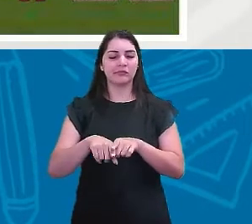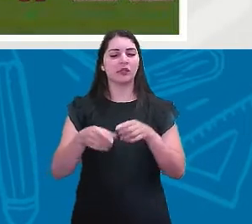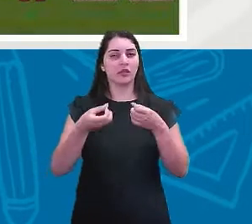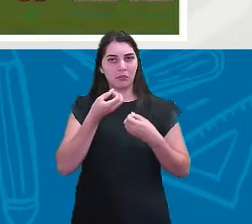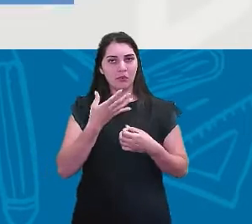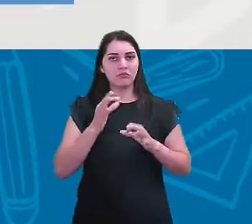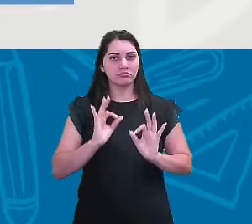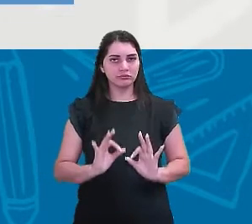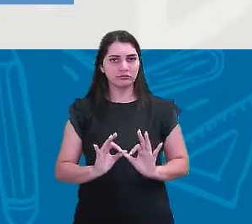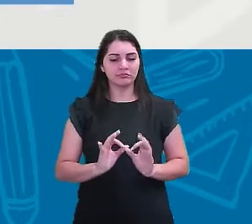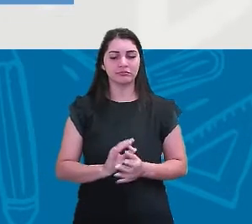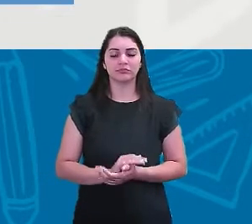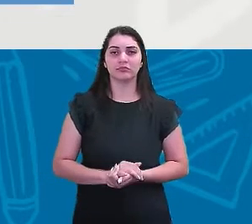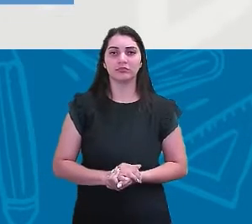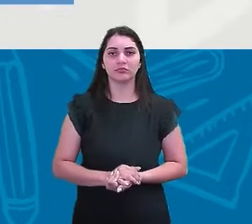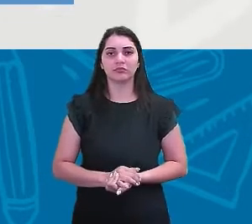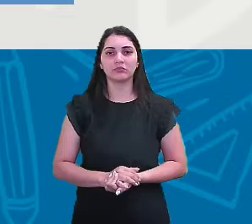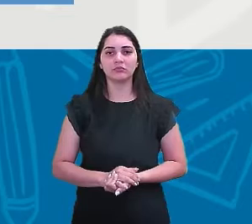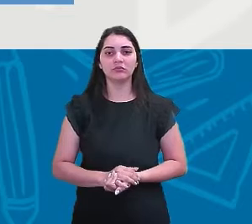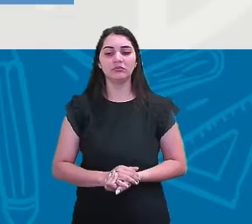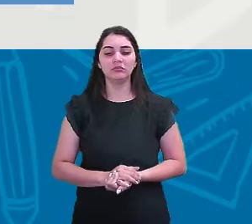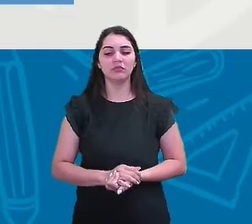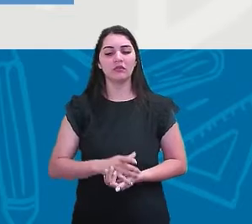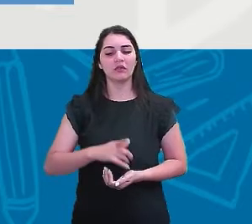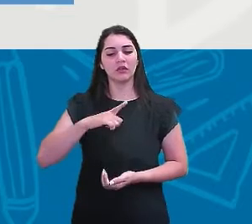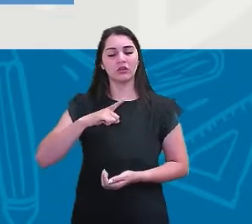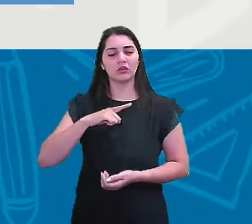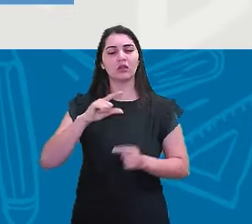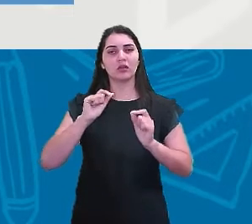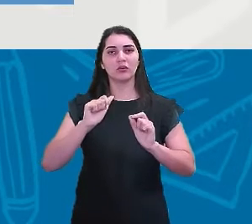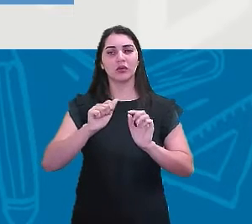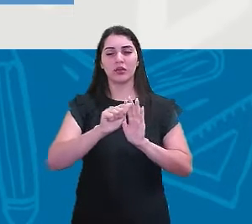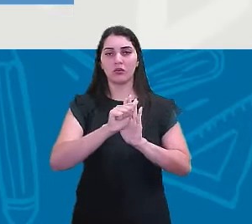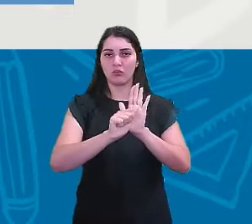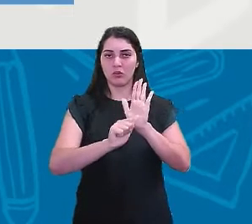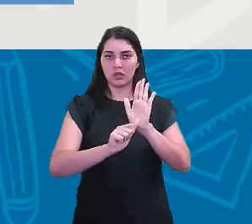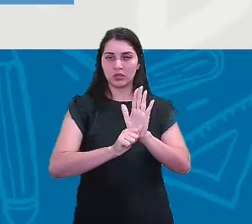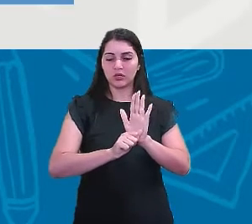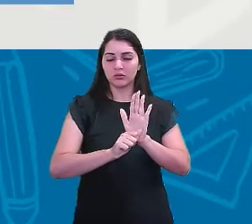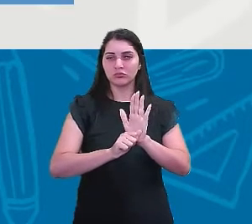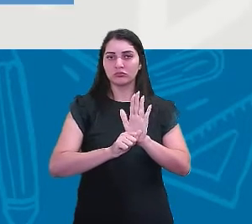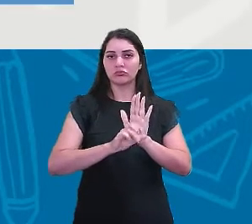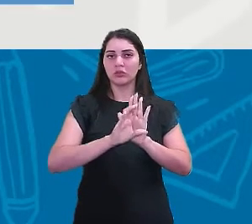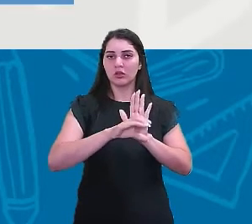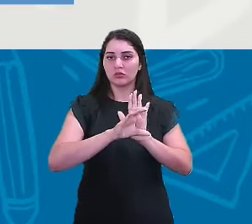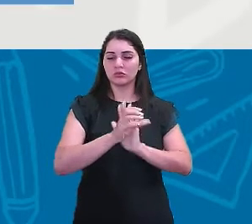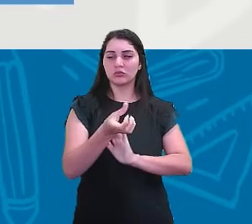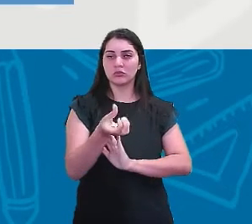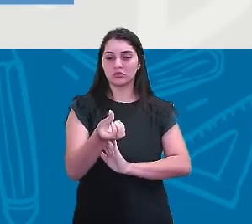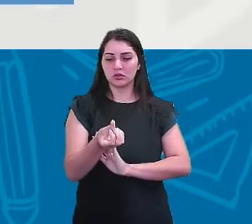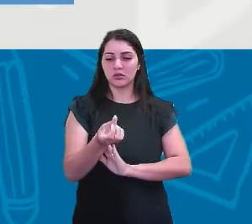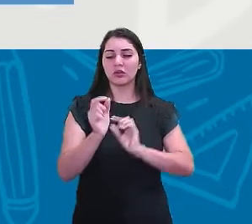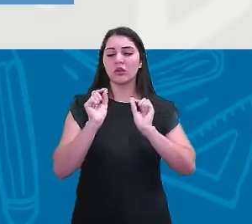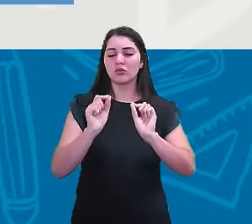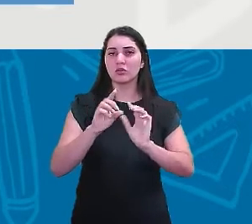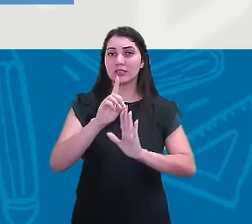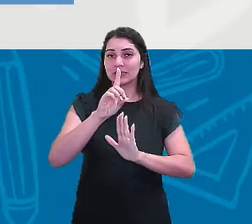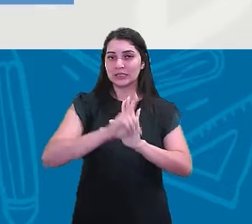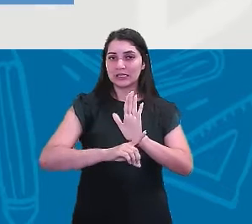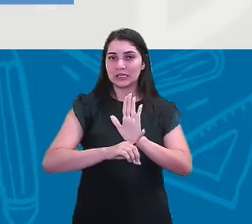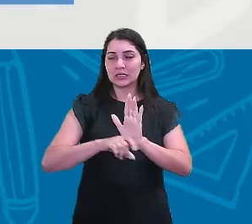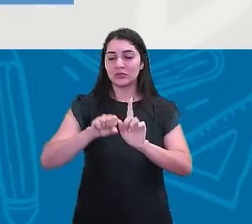bom? Seguindo. Eu tenho aqui um artigo da Constituição, que é o artigo 6. São direitos sociais